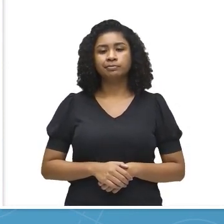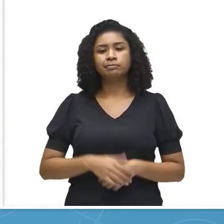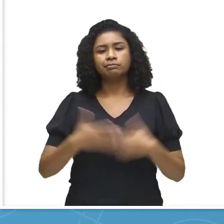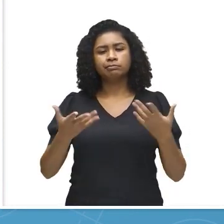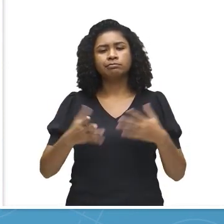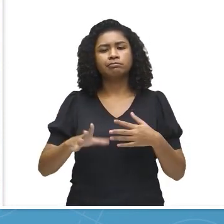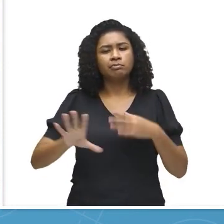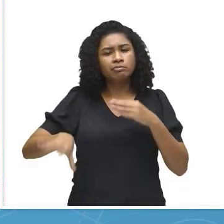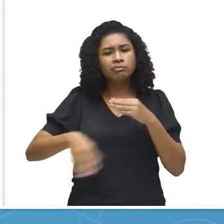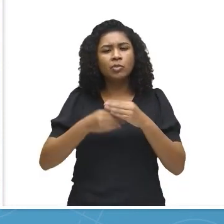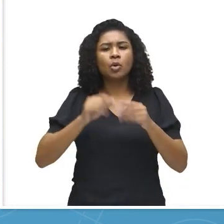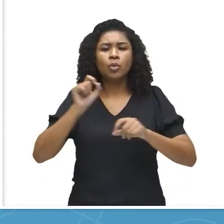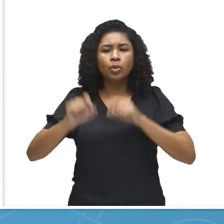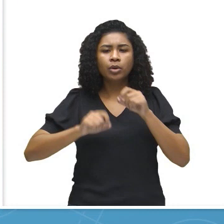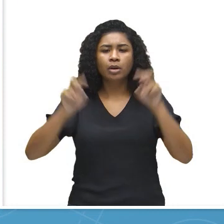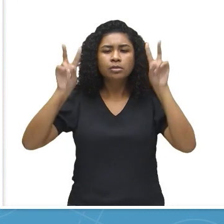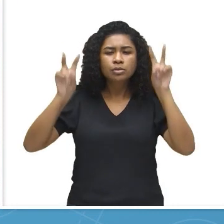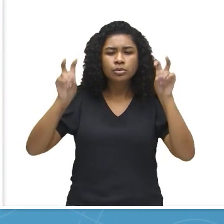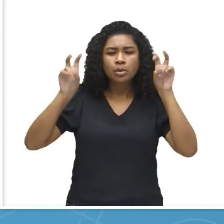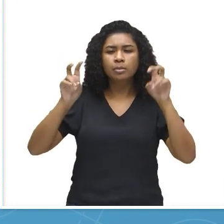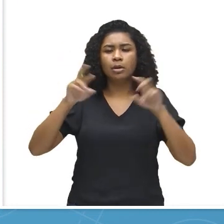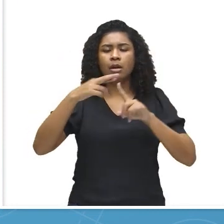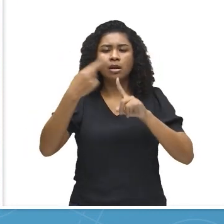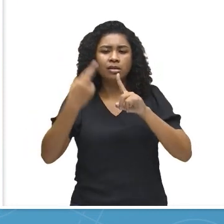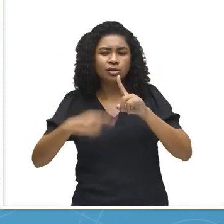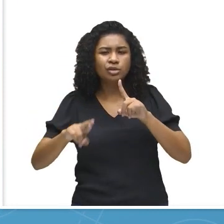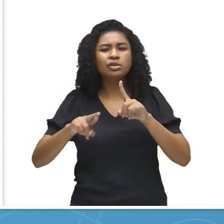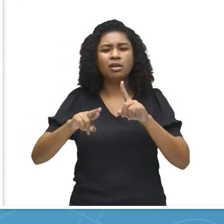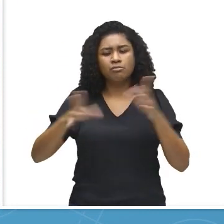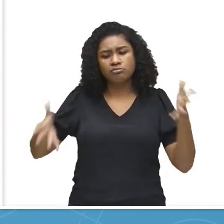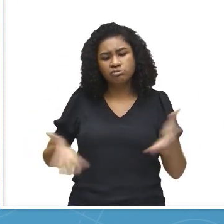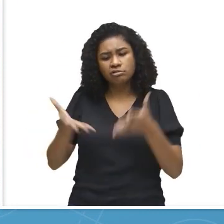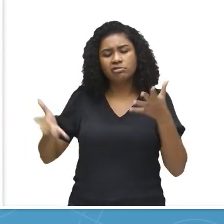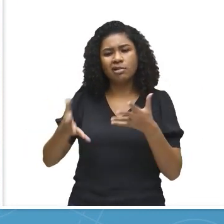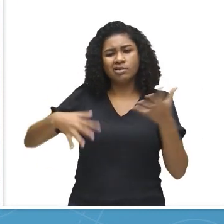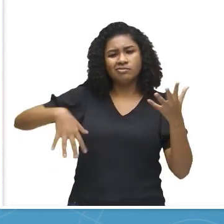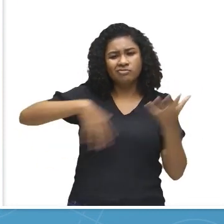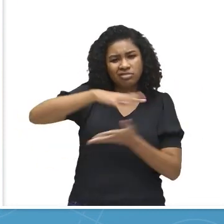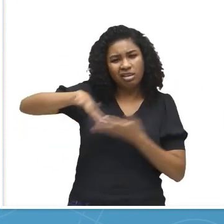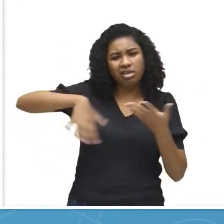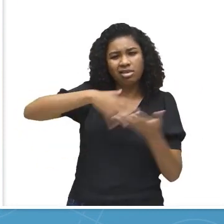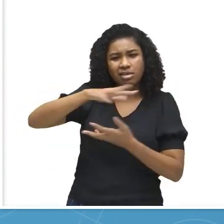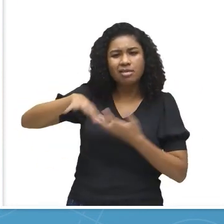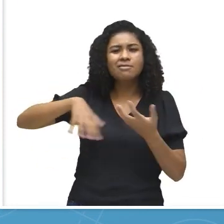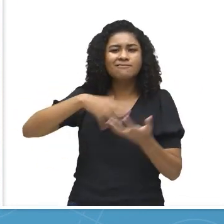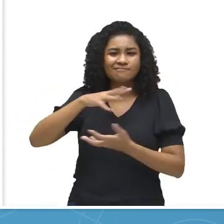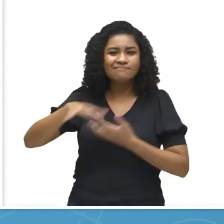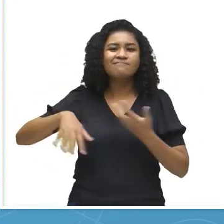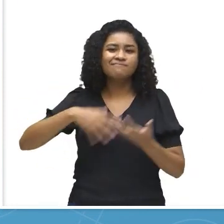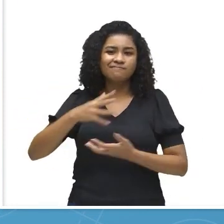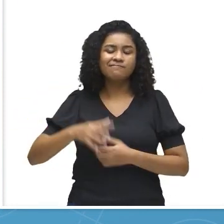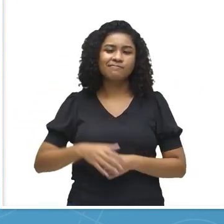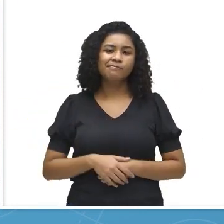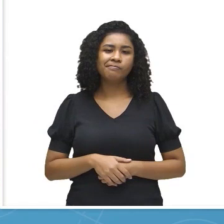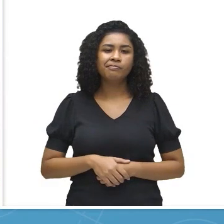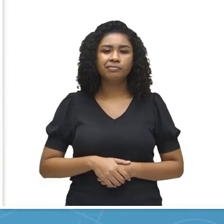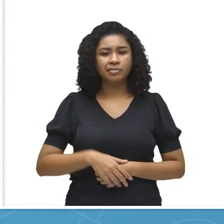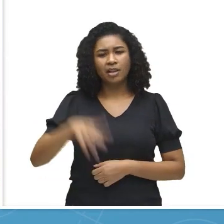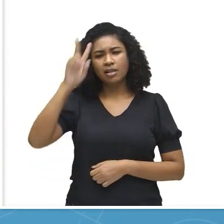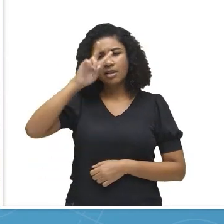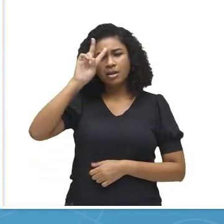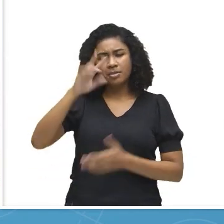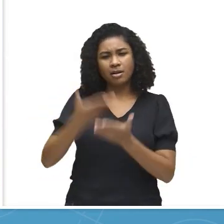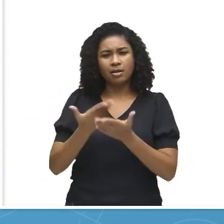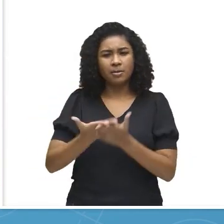as questões religiosas, que motivaram bastante essa guerra dos cipaios. Já falei na aula anterior para vocês que